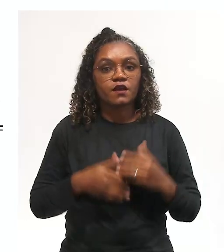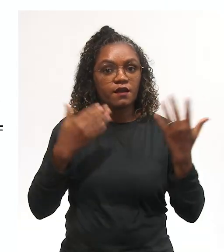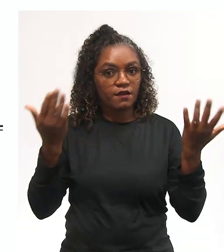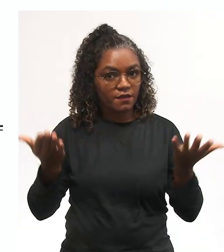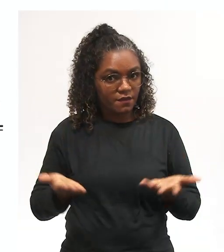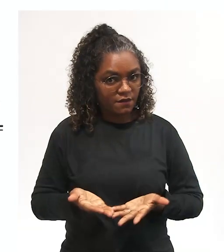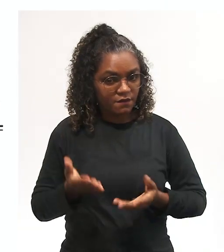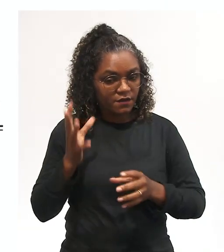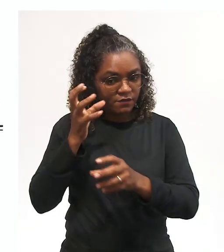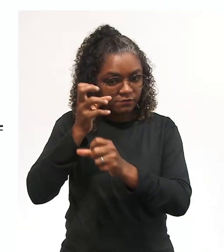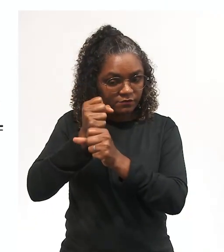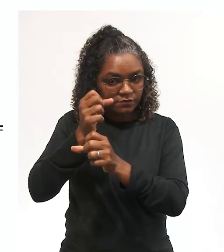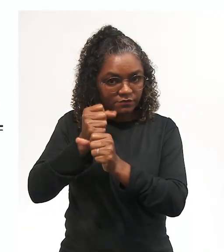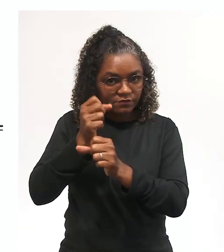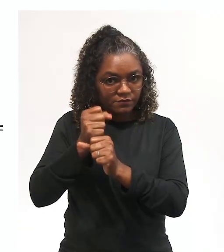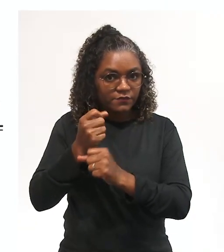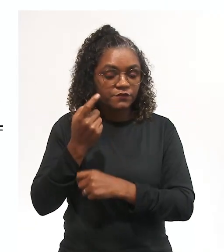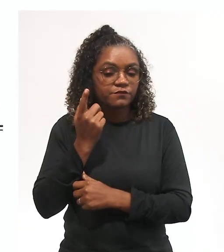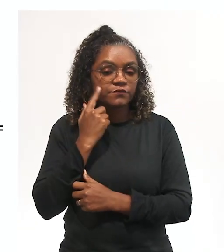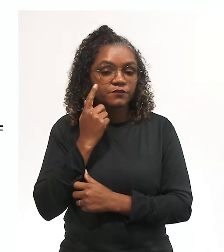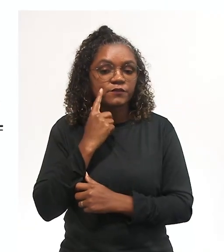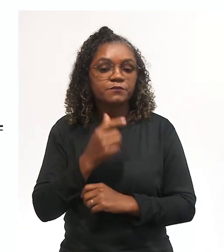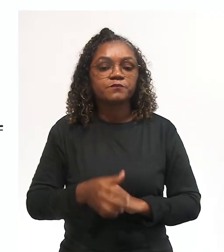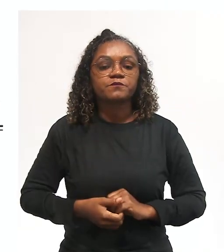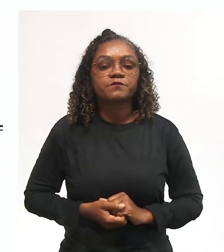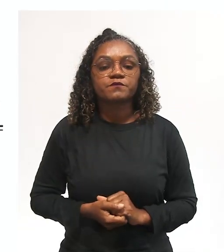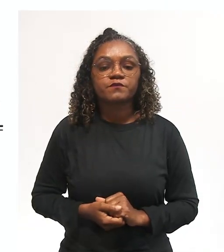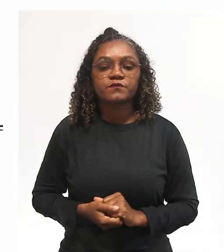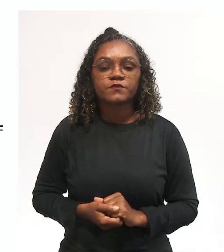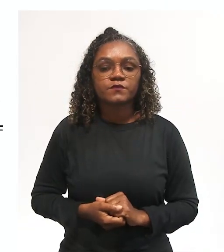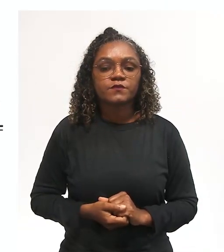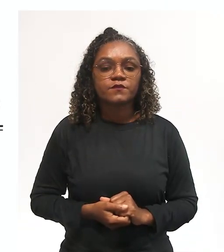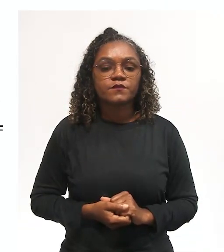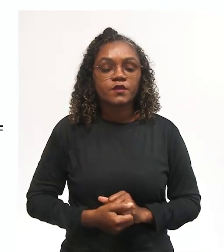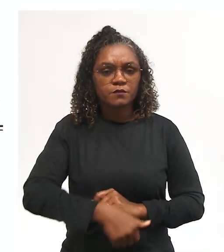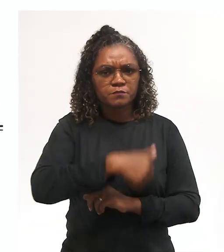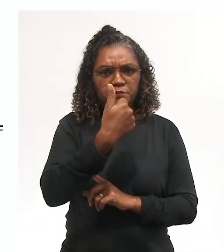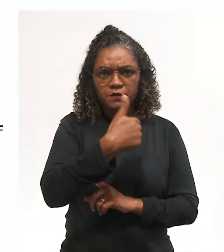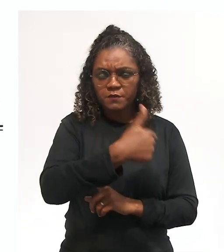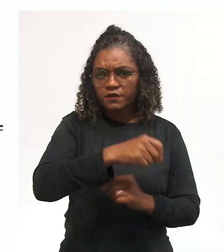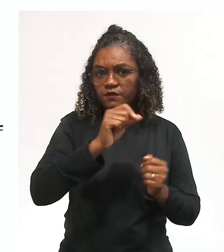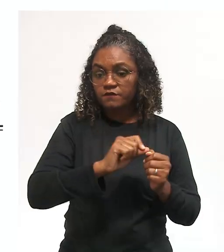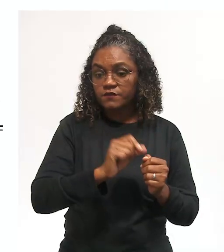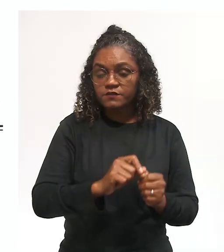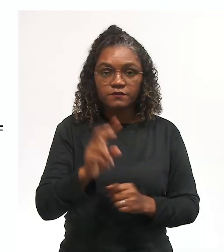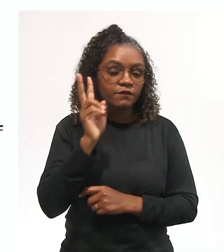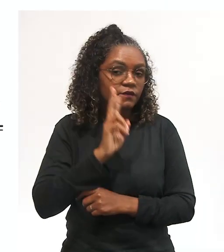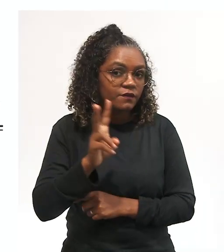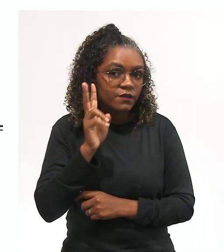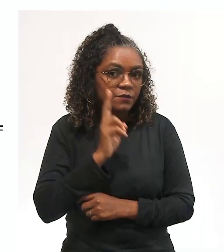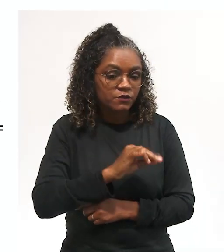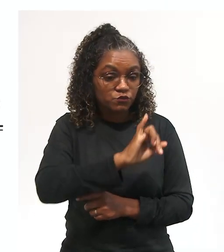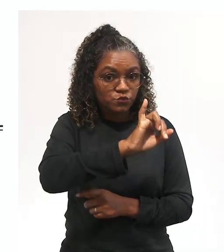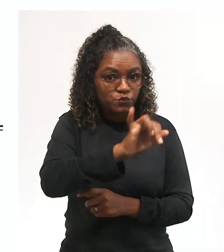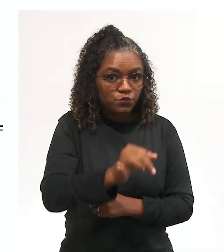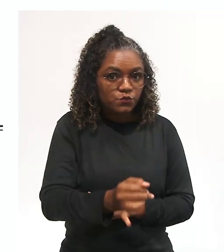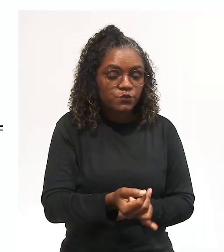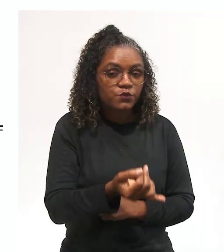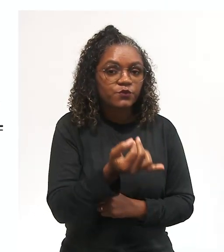os juros e o montante da aplicação. Primeira coisa, calcular juro. Lembra que juros